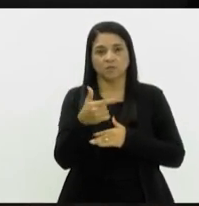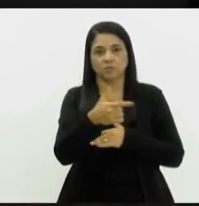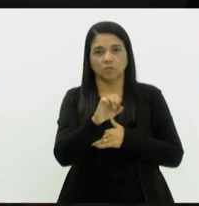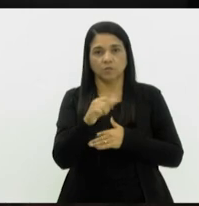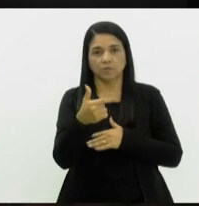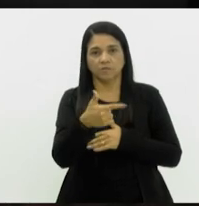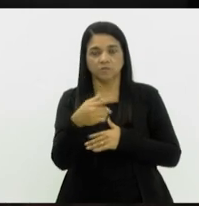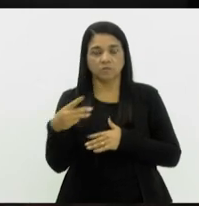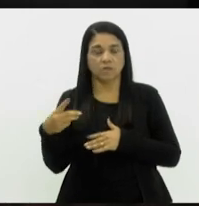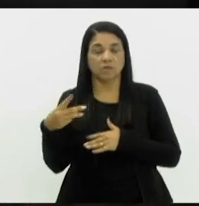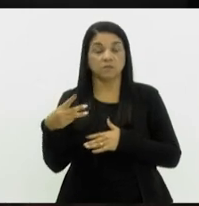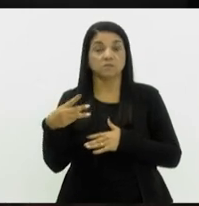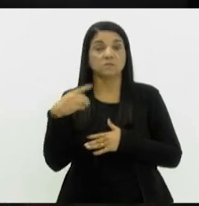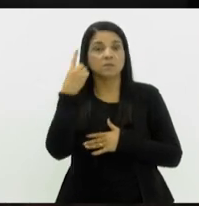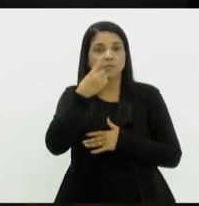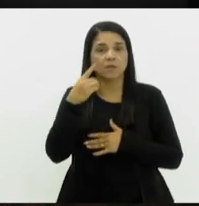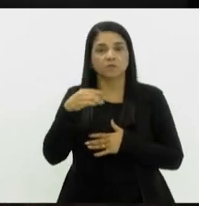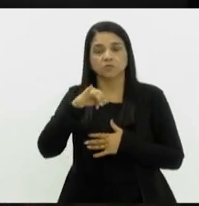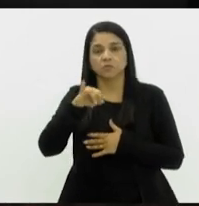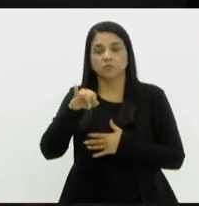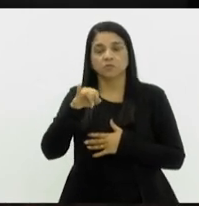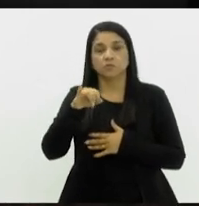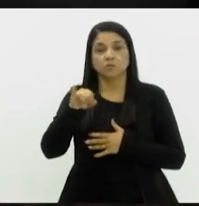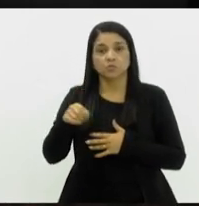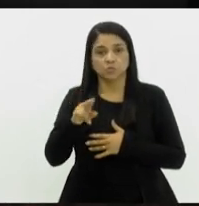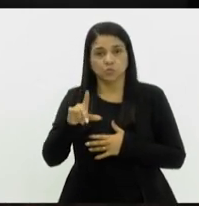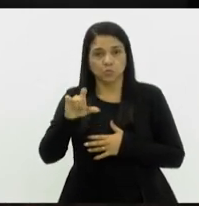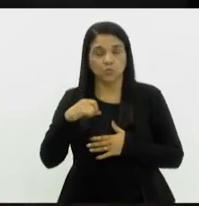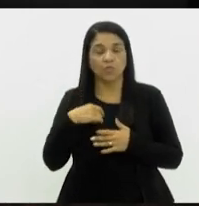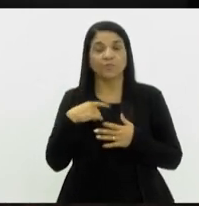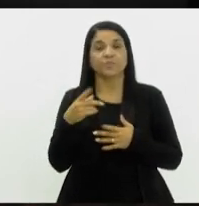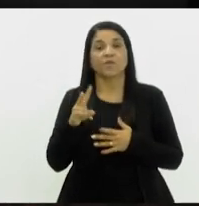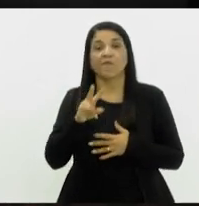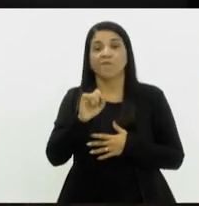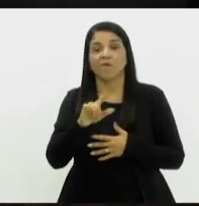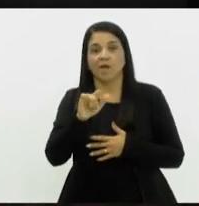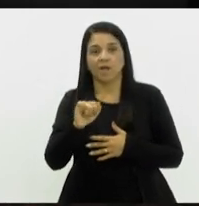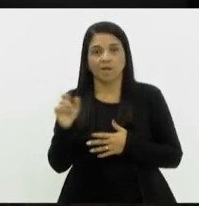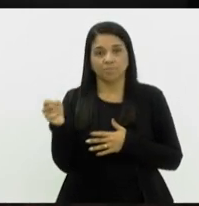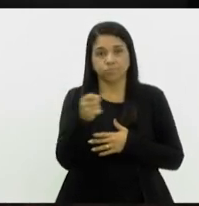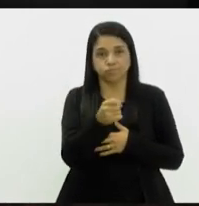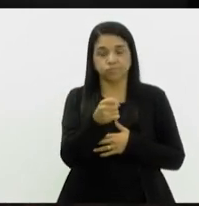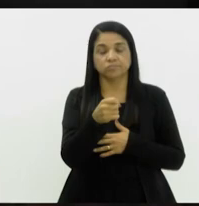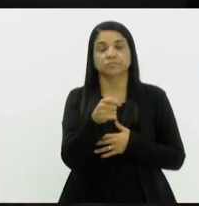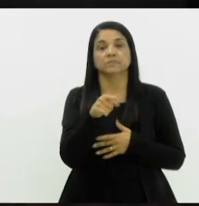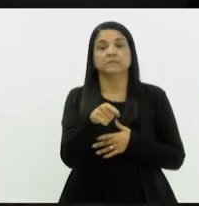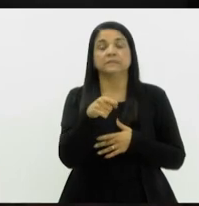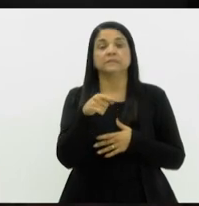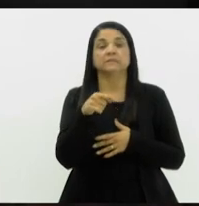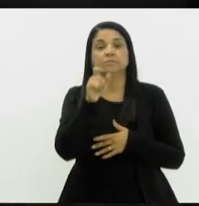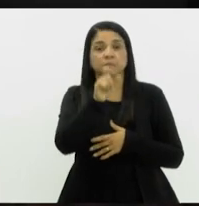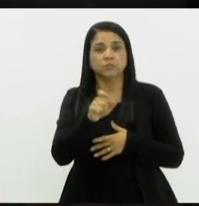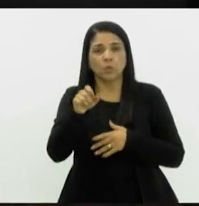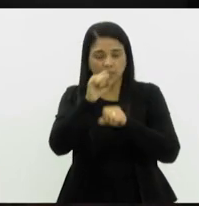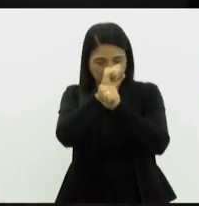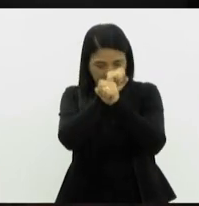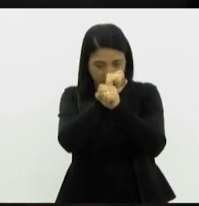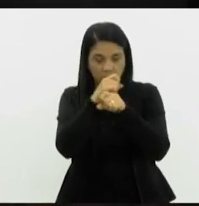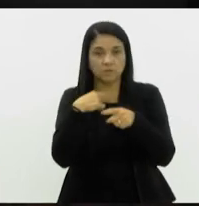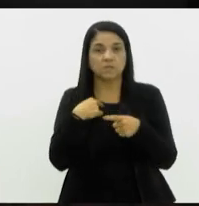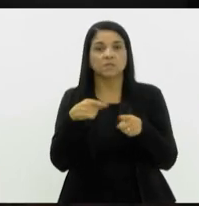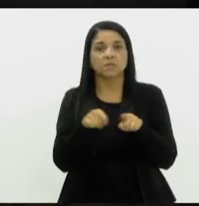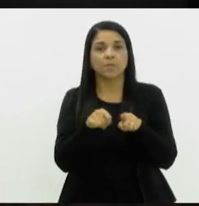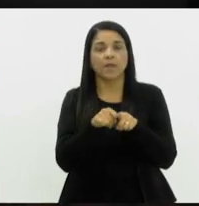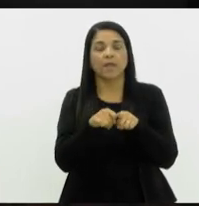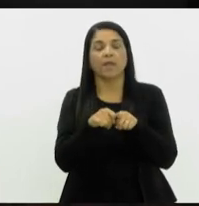Rocha, que dispõe sobre a reserva de vagas de emprego para pessoas encontradas em condições análogas à escravidão e refugiadas nas